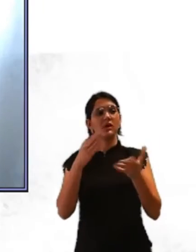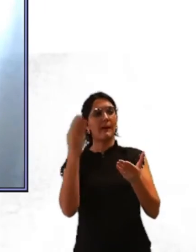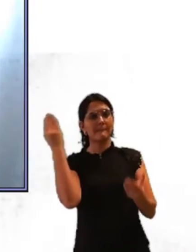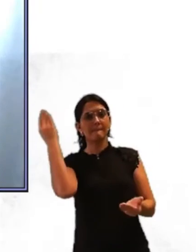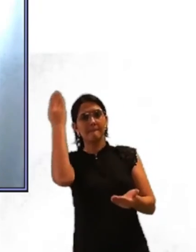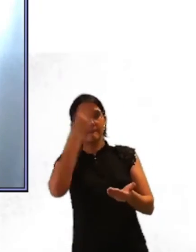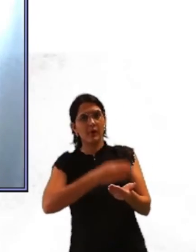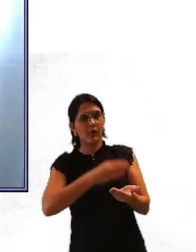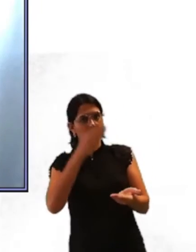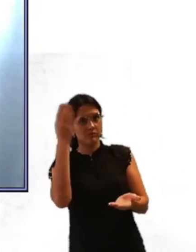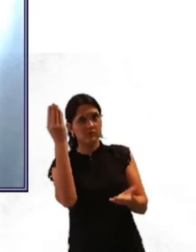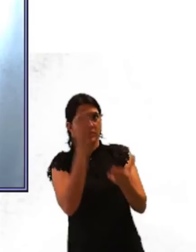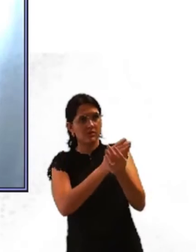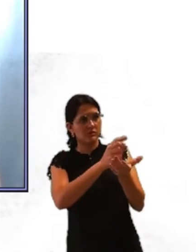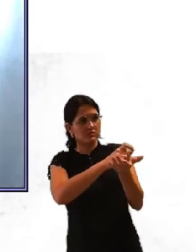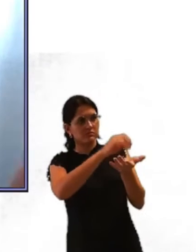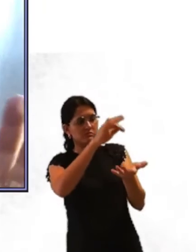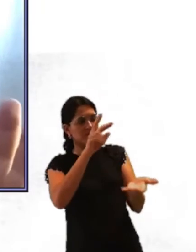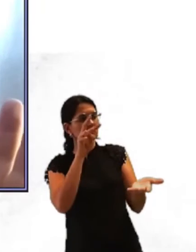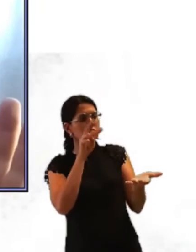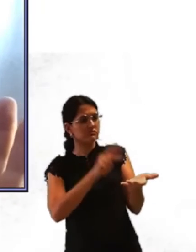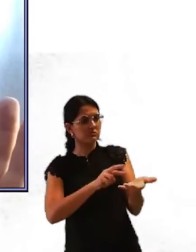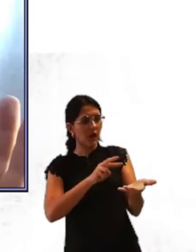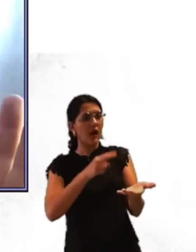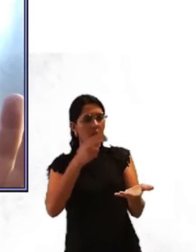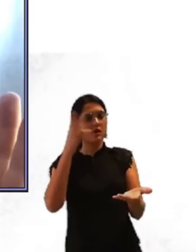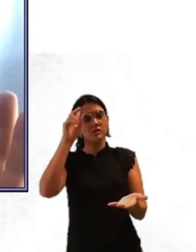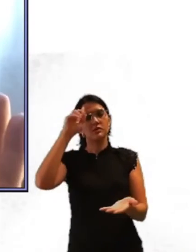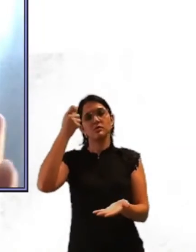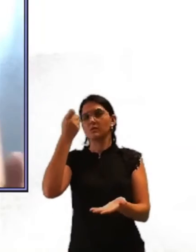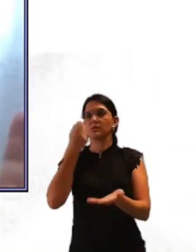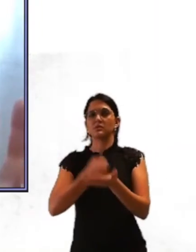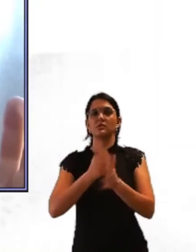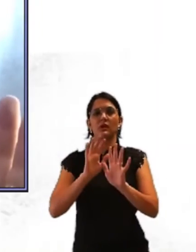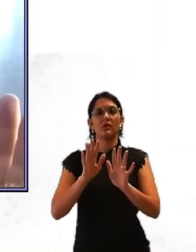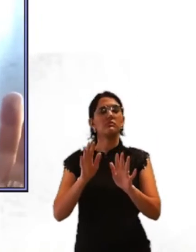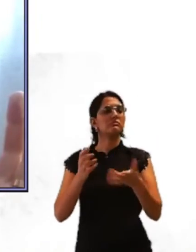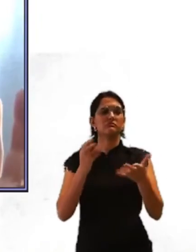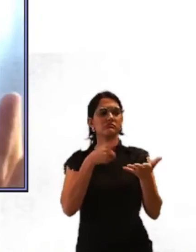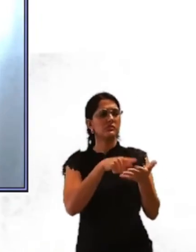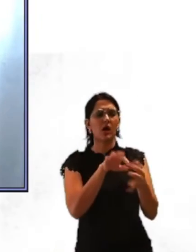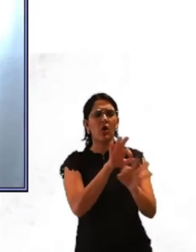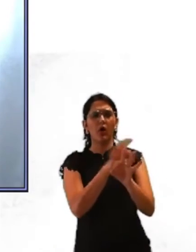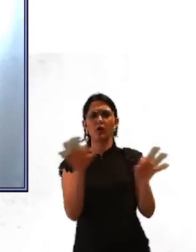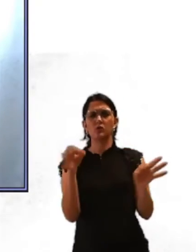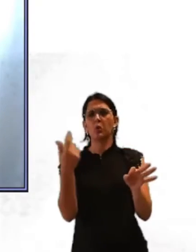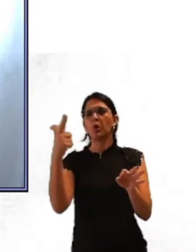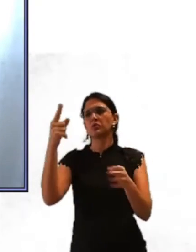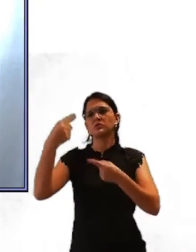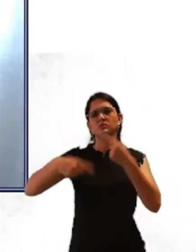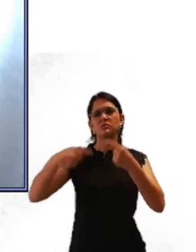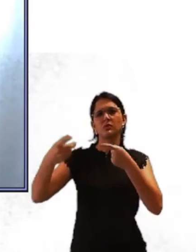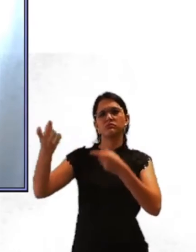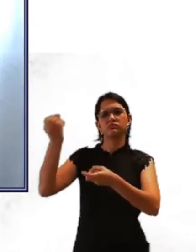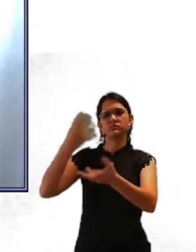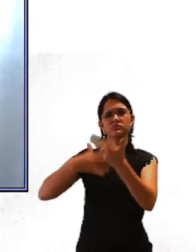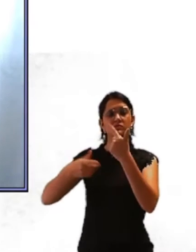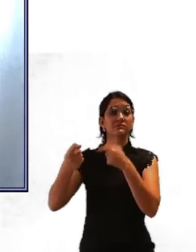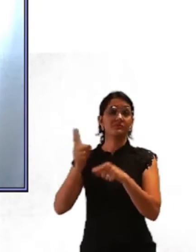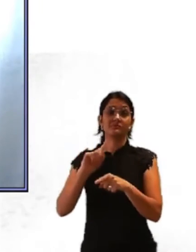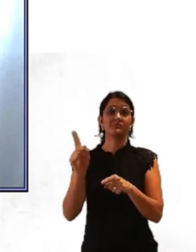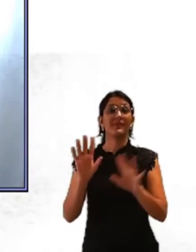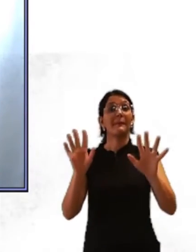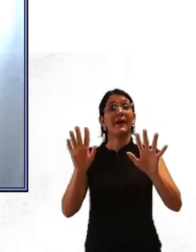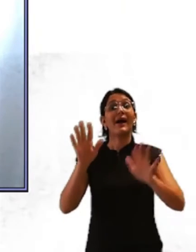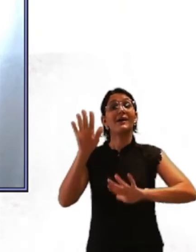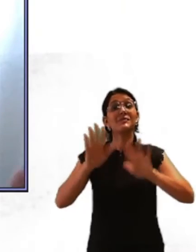elemento de prova. Então ele falou assim: ó, para mim aqui isso é suficiente, eu não vou discutir mais. Só que isso é o problema, por exemplo, quando a gente